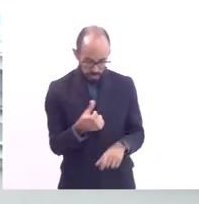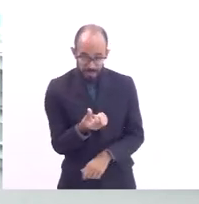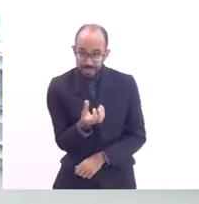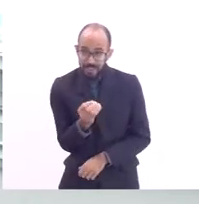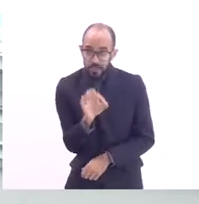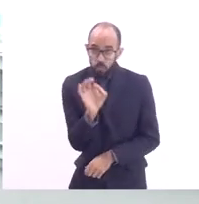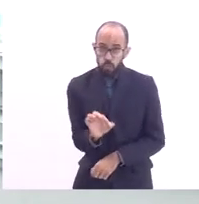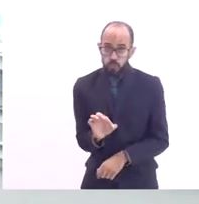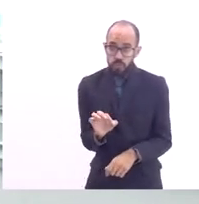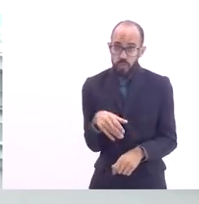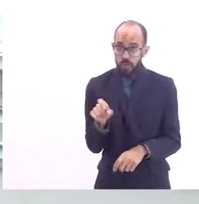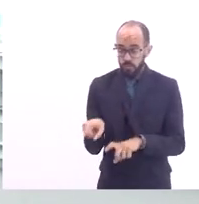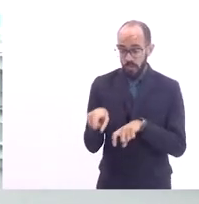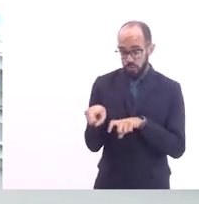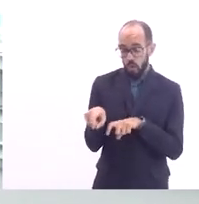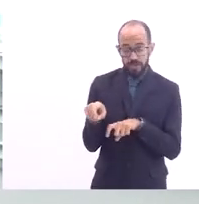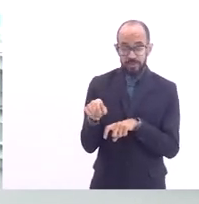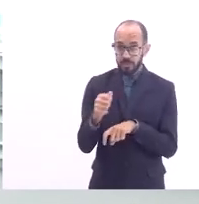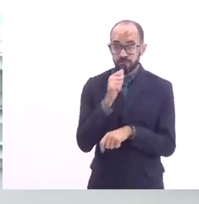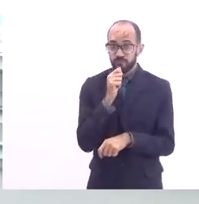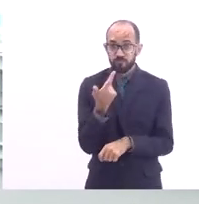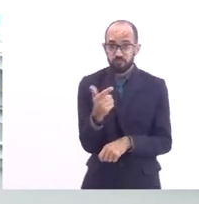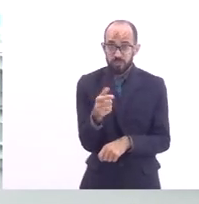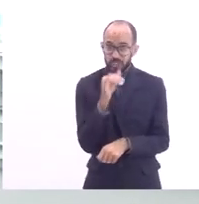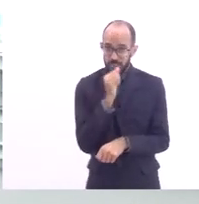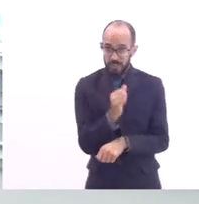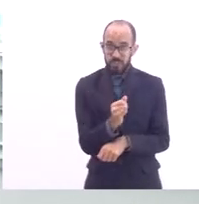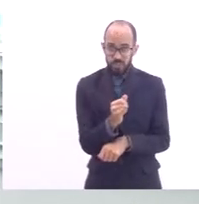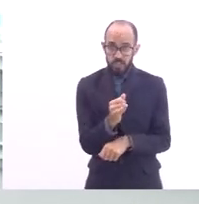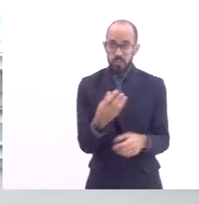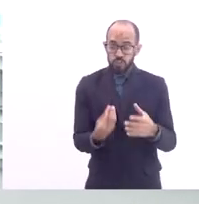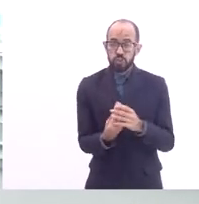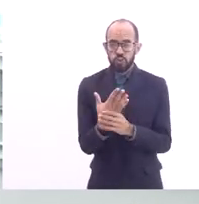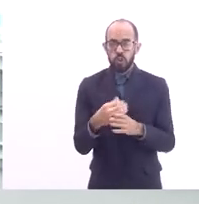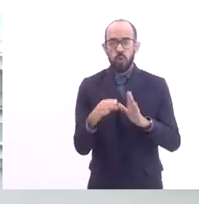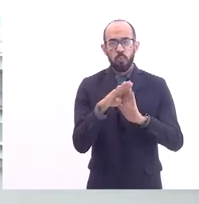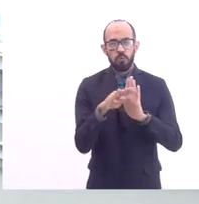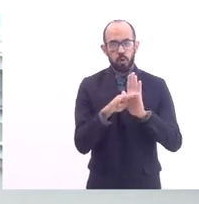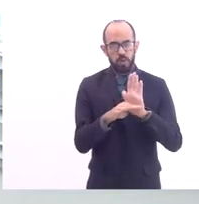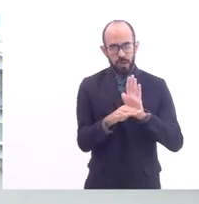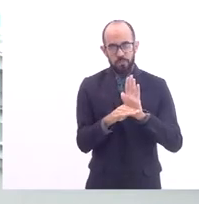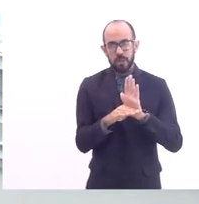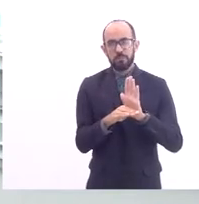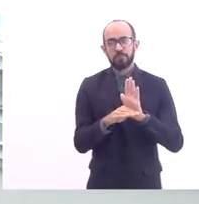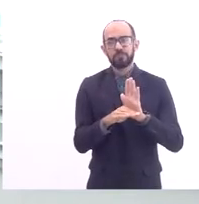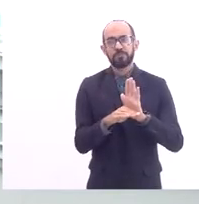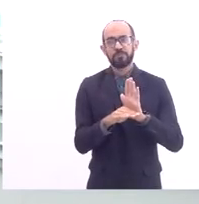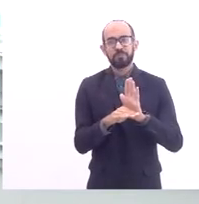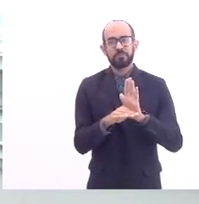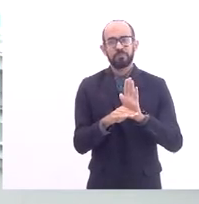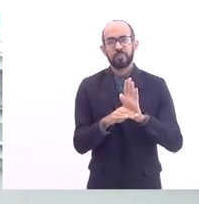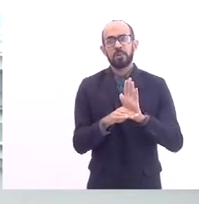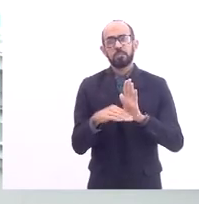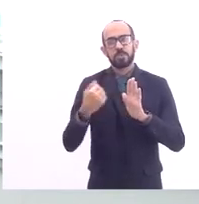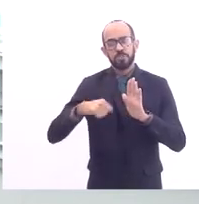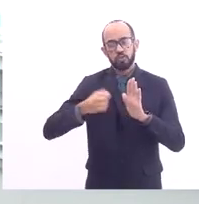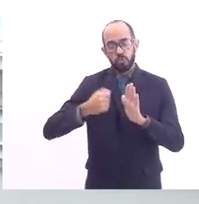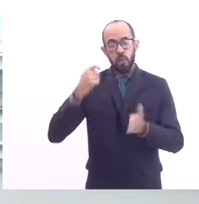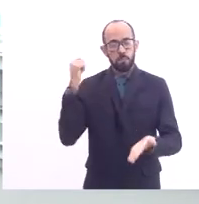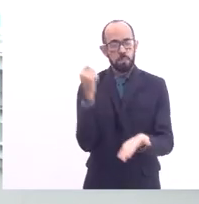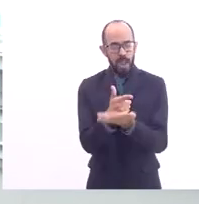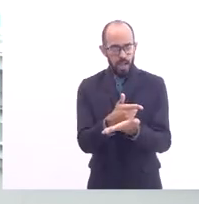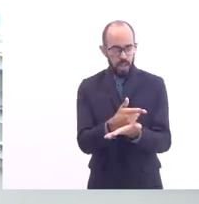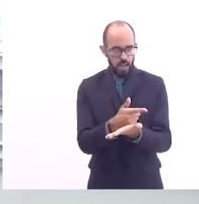rurais sem energia elétrica. Nós criamos um amplo programa, logicamente, tivemos que bancar o